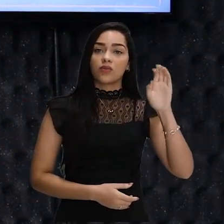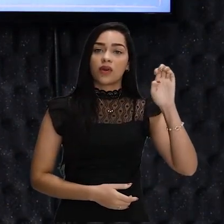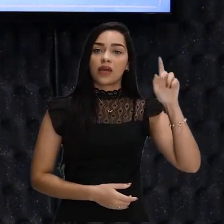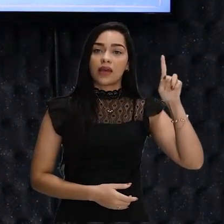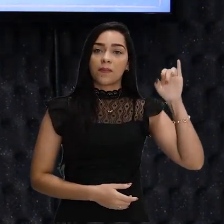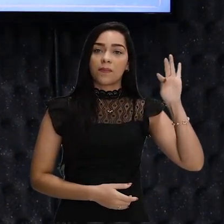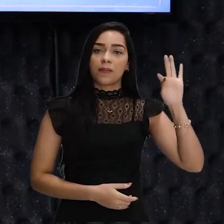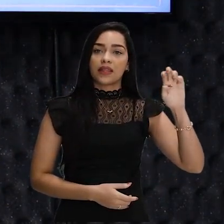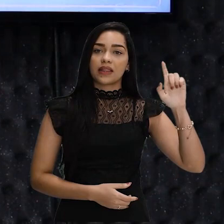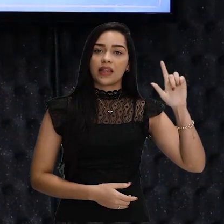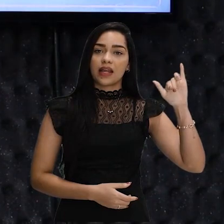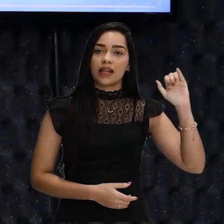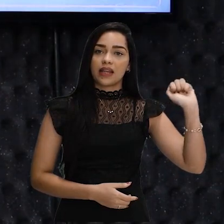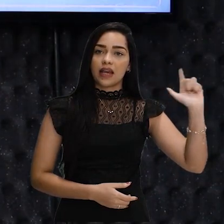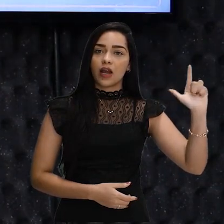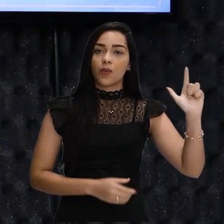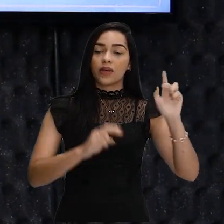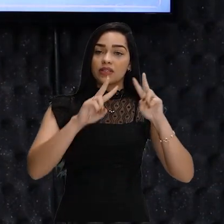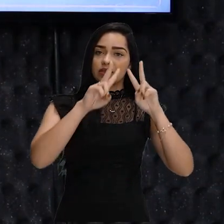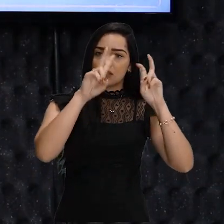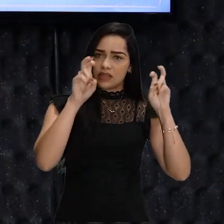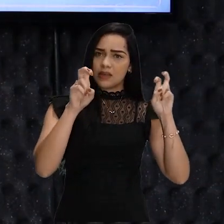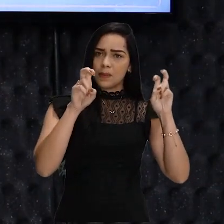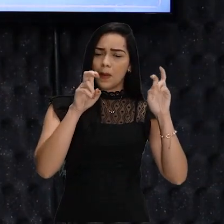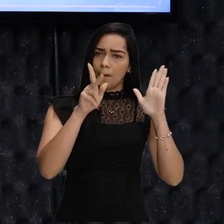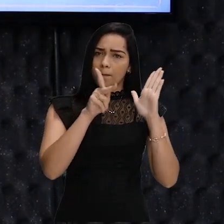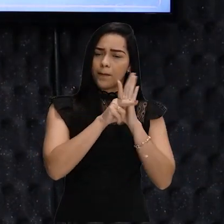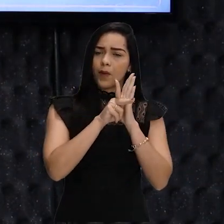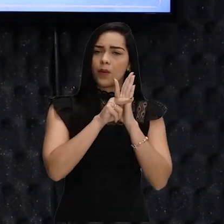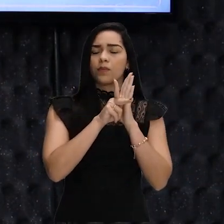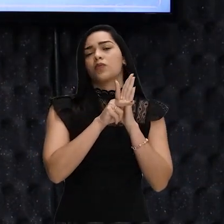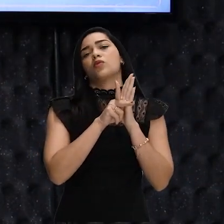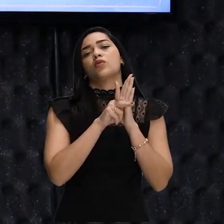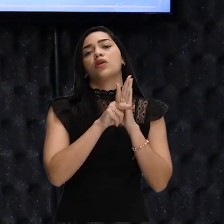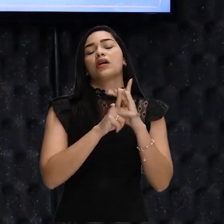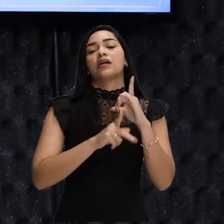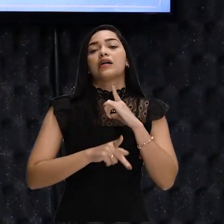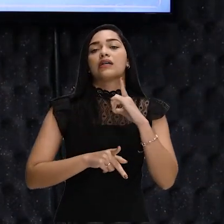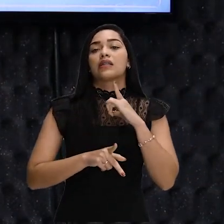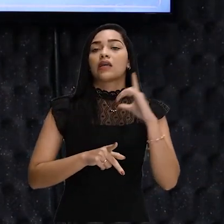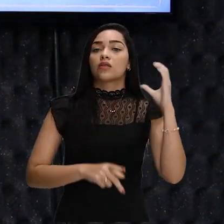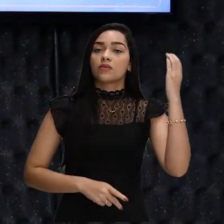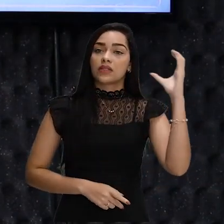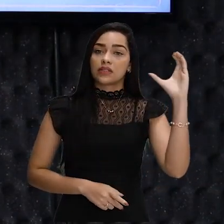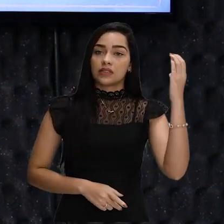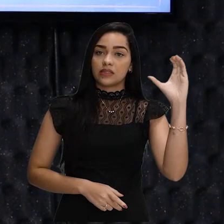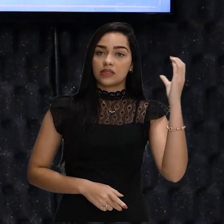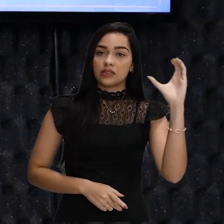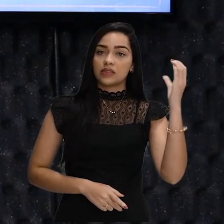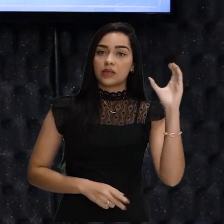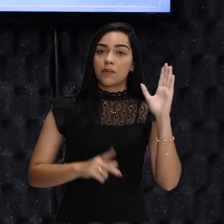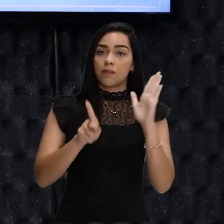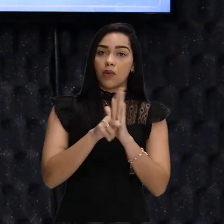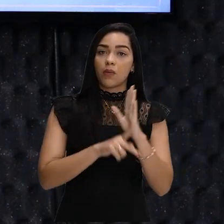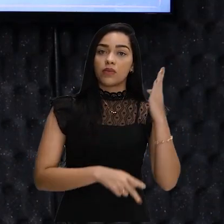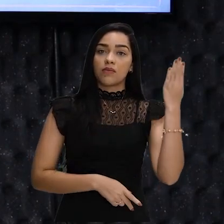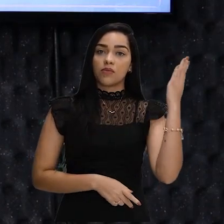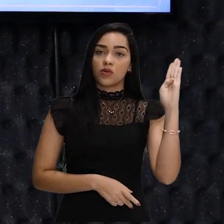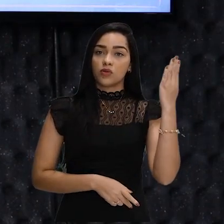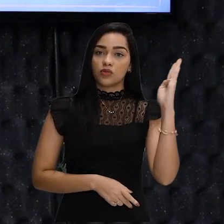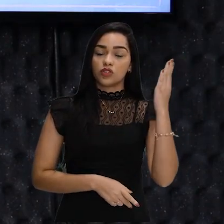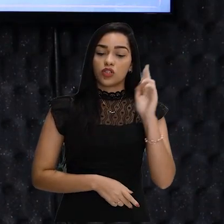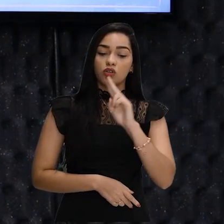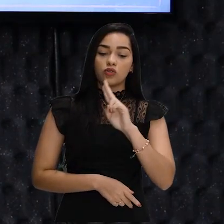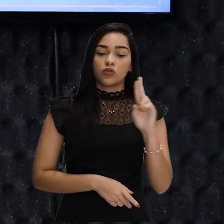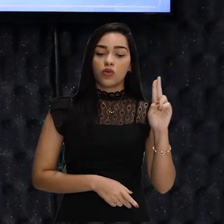verdade, esse assunto de tecido epitelial, ele faz parte de uma ciência, de uma sub-área da biologia, que a gente